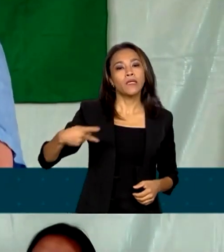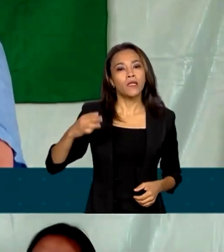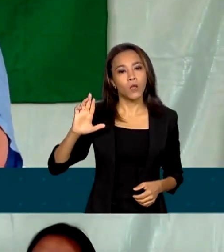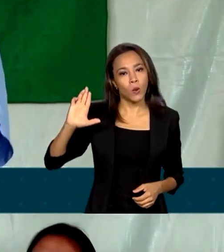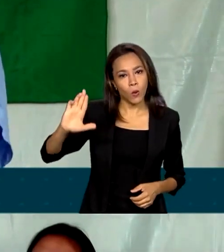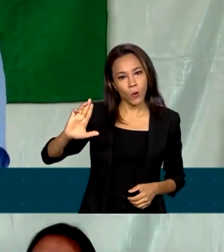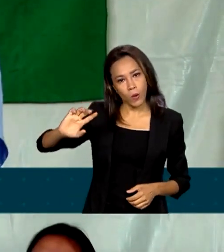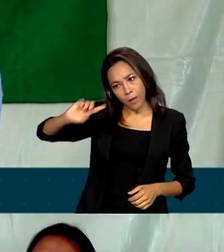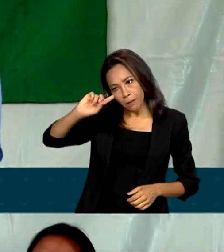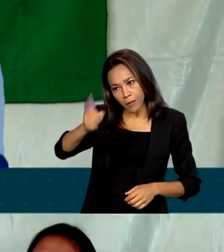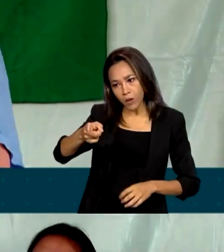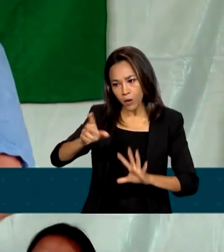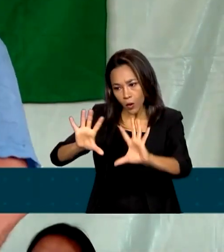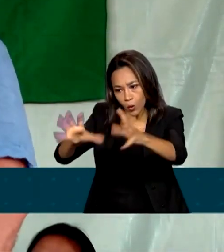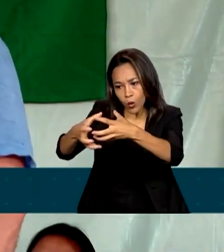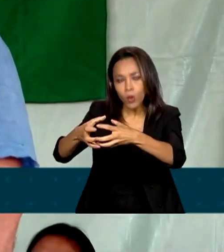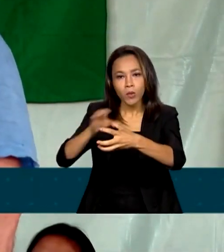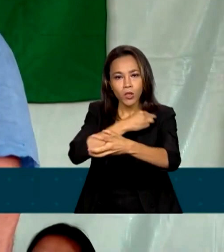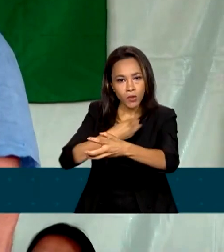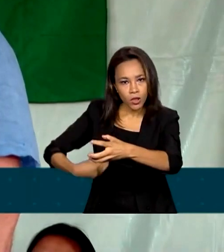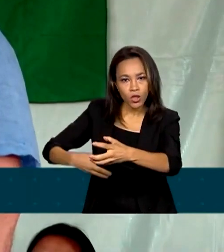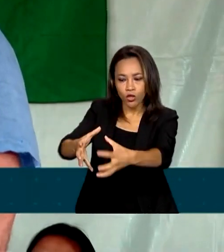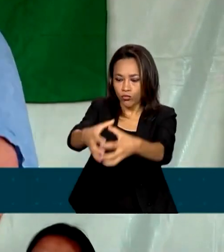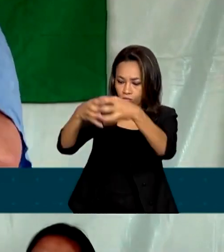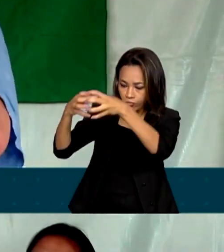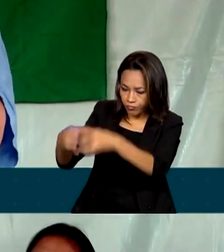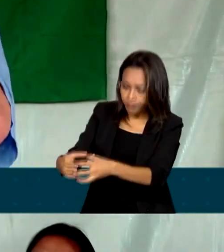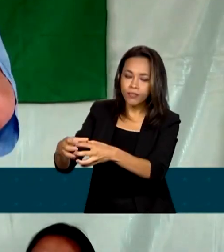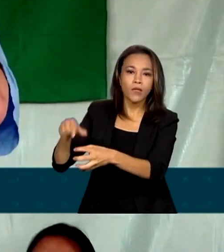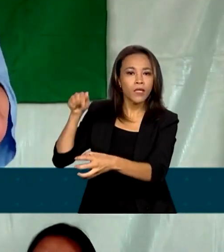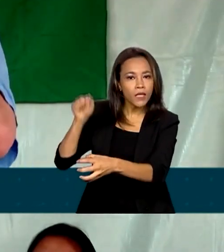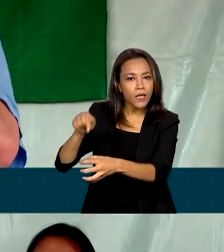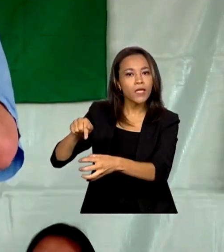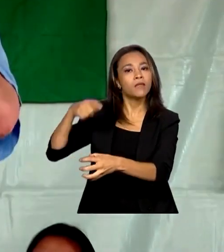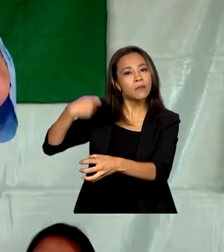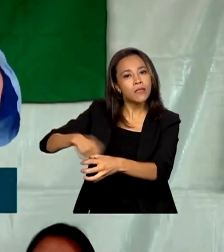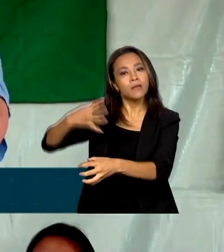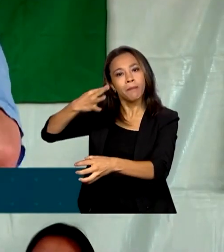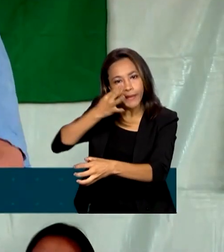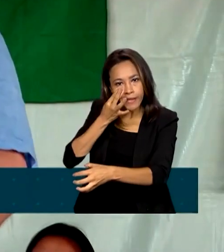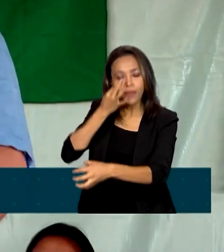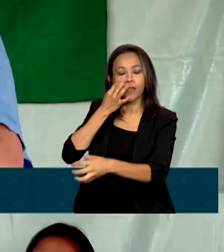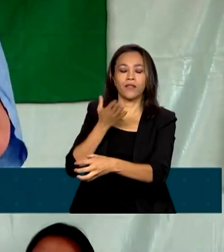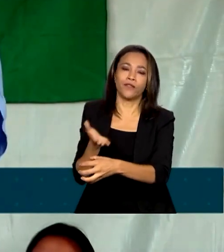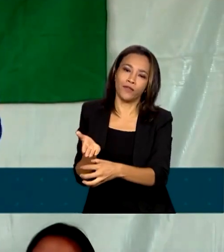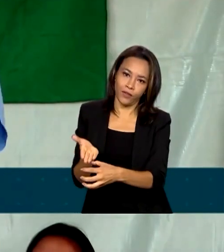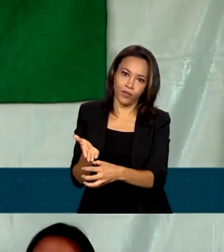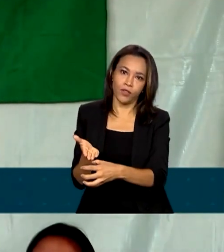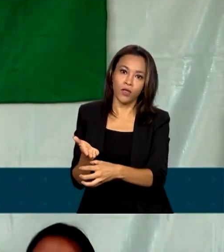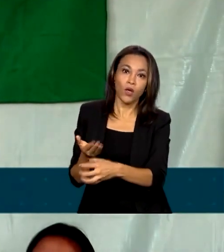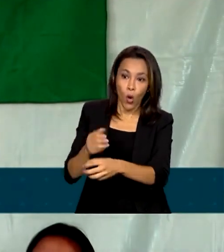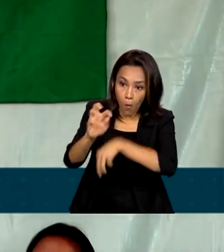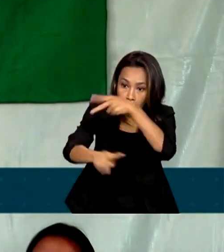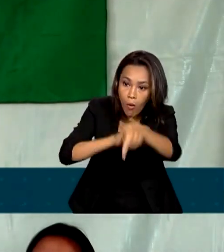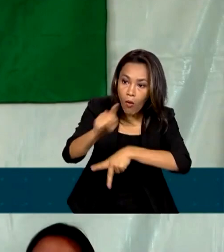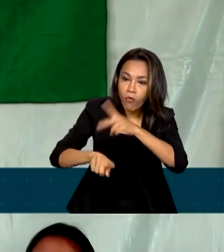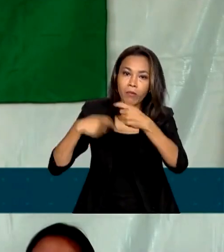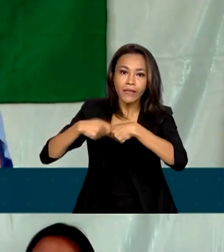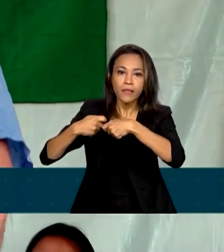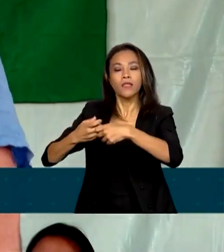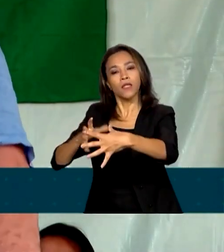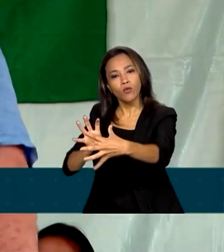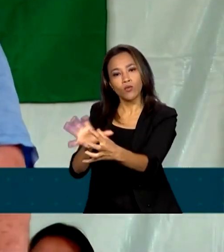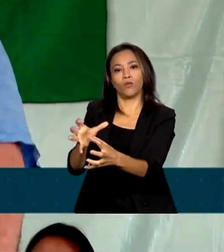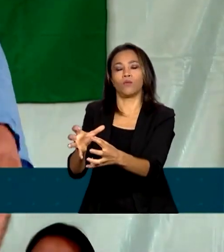equipe, determinou os seus ministros, que eles devem estar presentes aonde o povo brasileiro